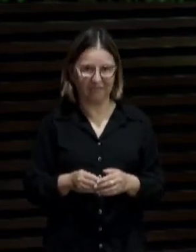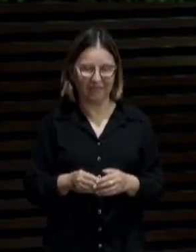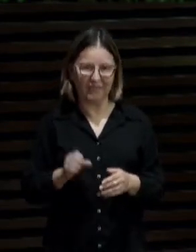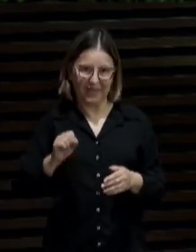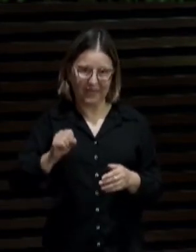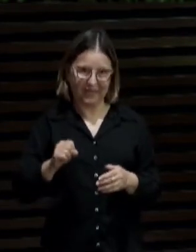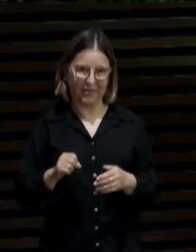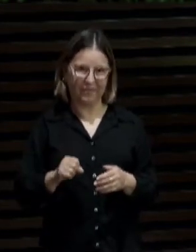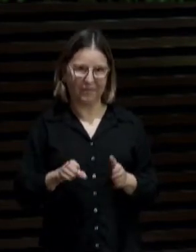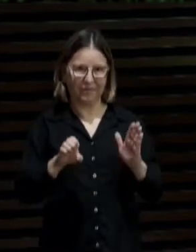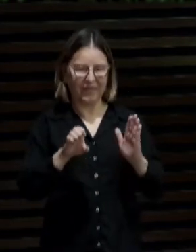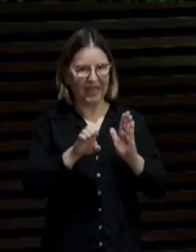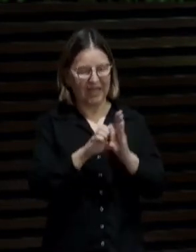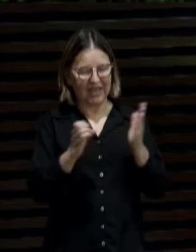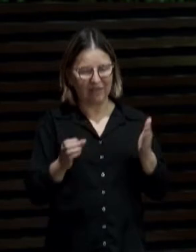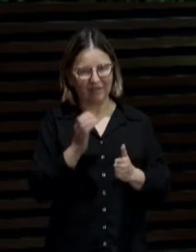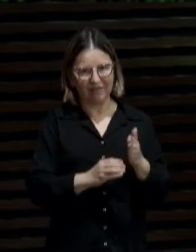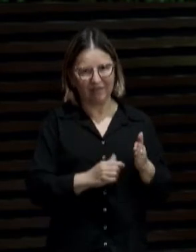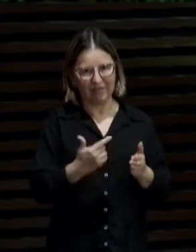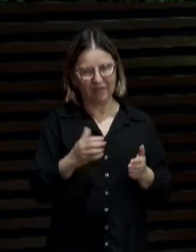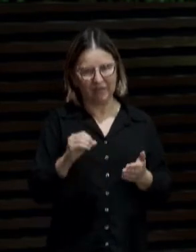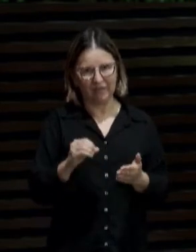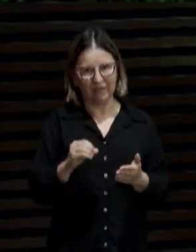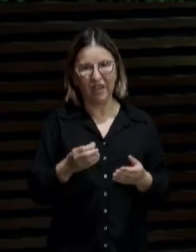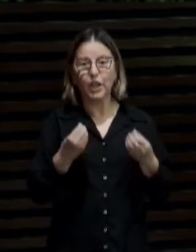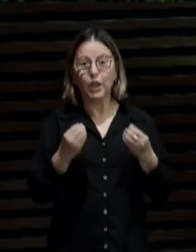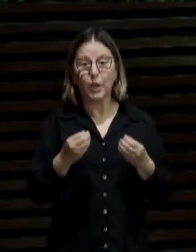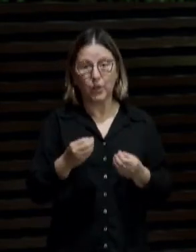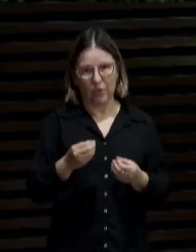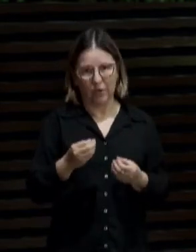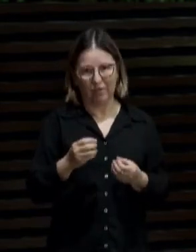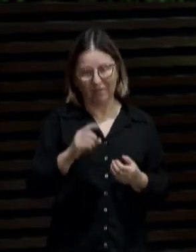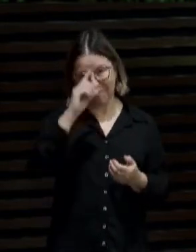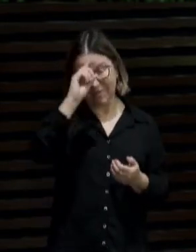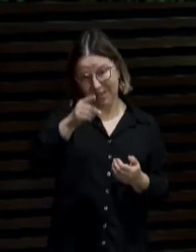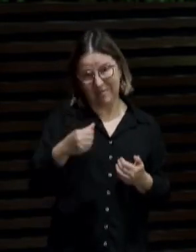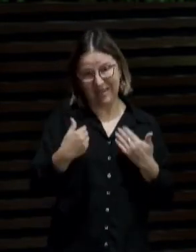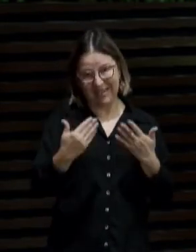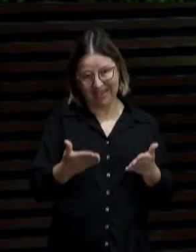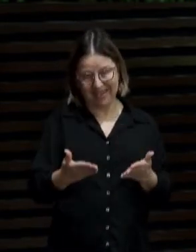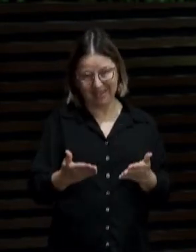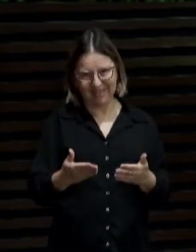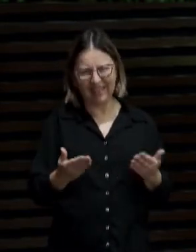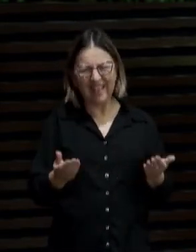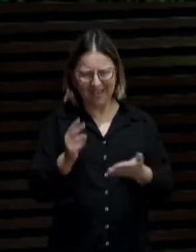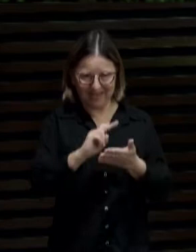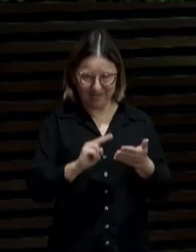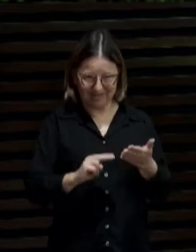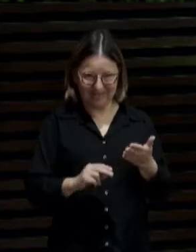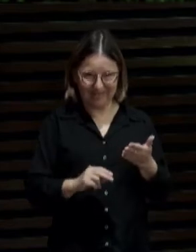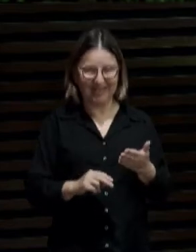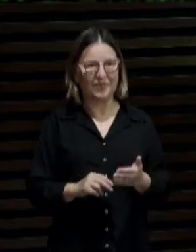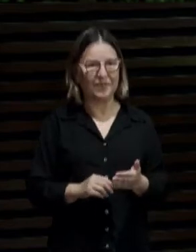Êxodo 20. Como que os mandamentos foram dados? Vamos ler os 3 primeiros versículos de Êxodo 20, é